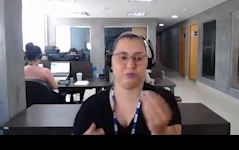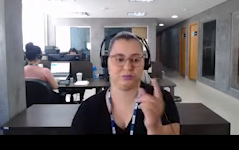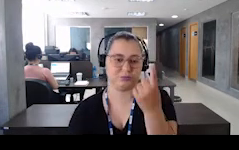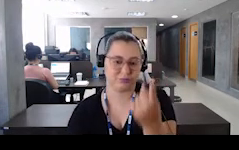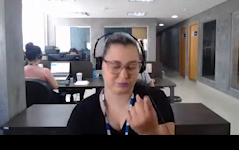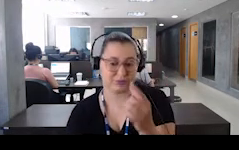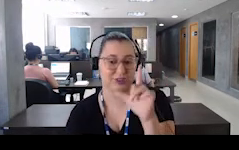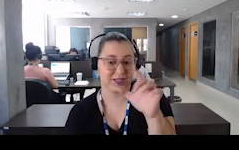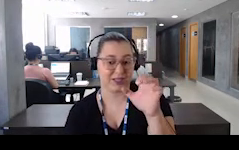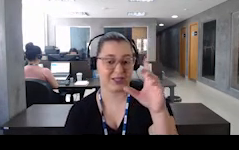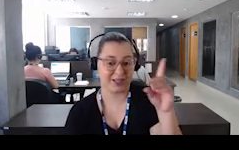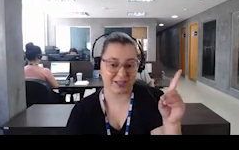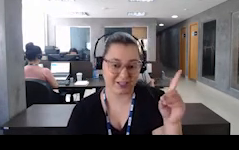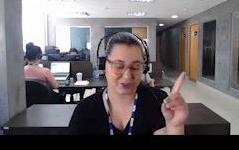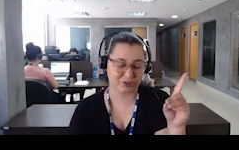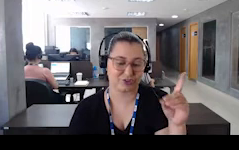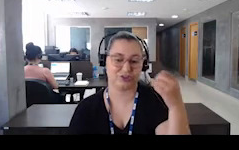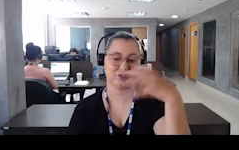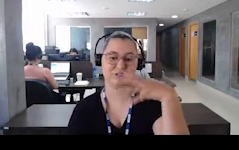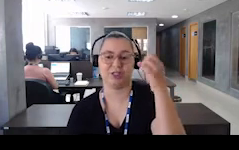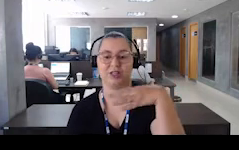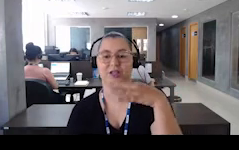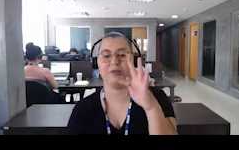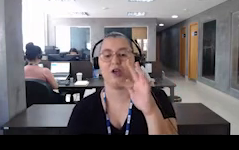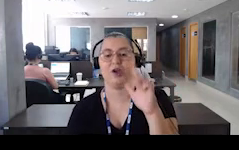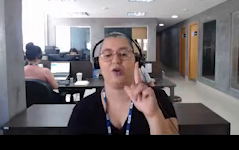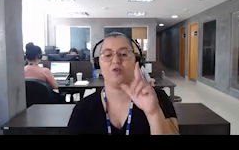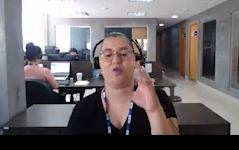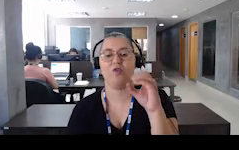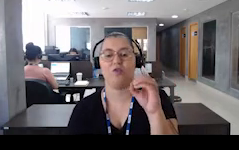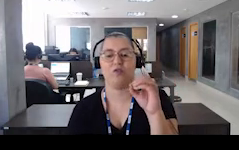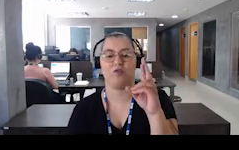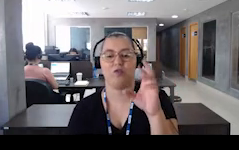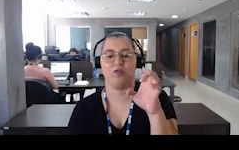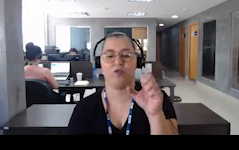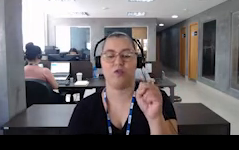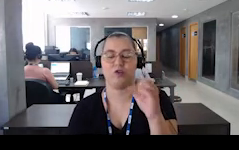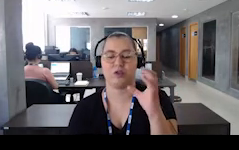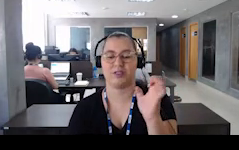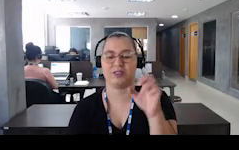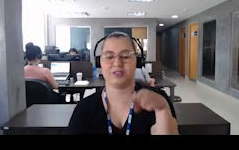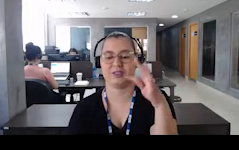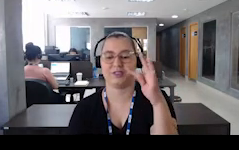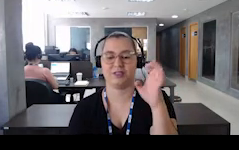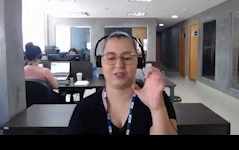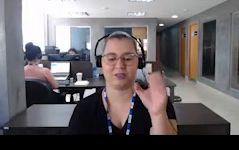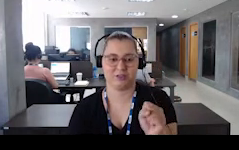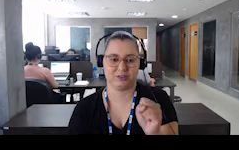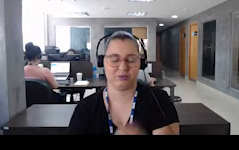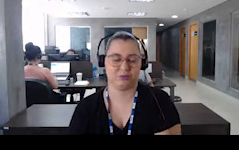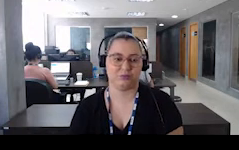usa bastante lâmpada de LED e lâmpada fluorescente, porque elas são mais eficientes, certo? Isso aqui é